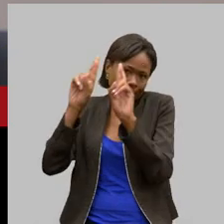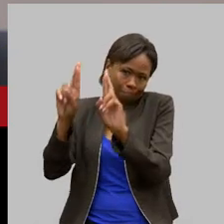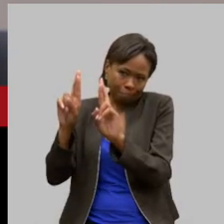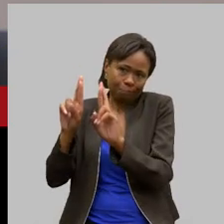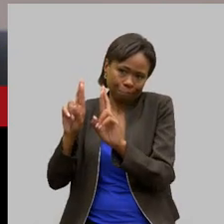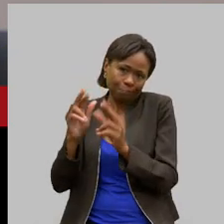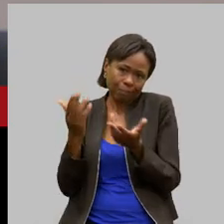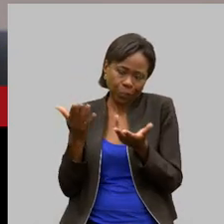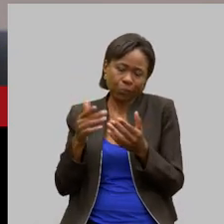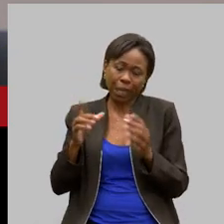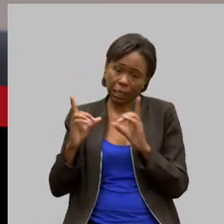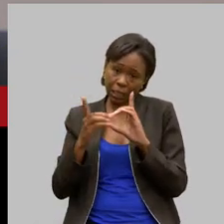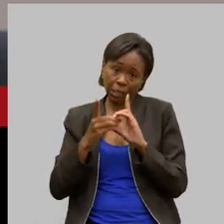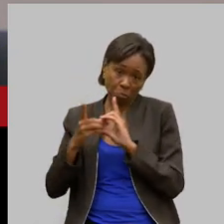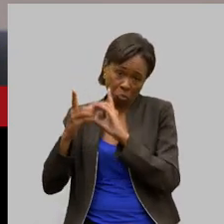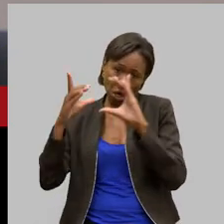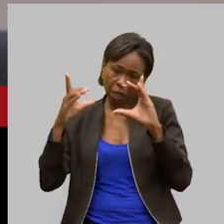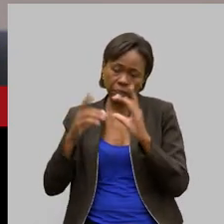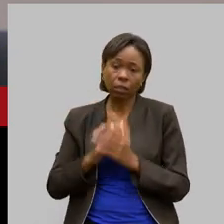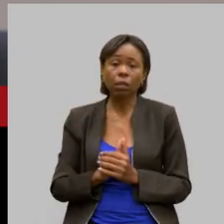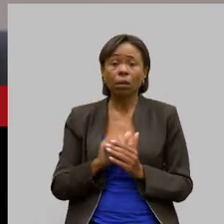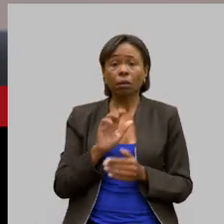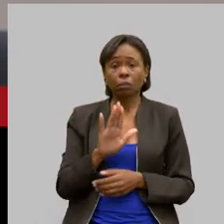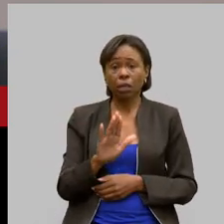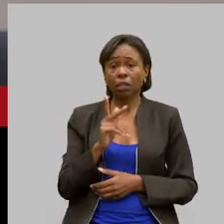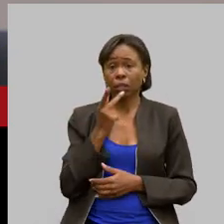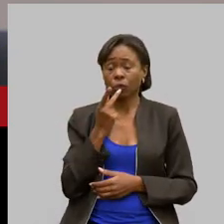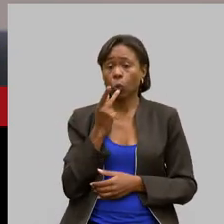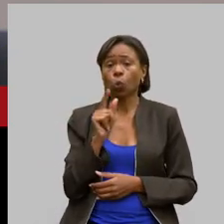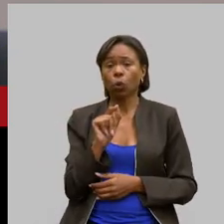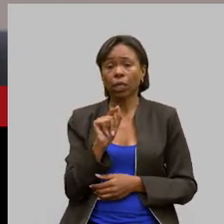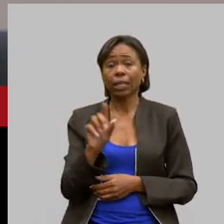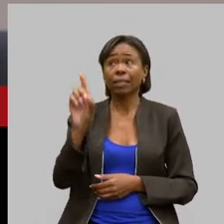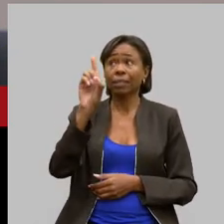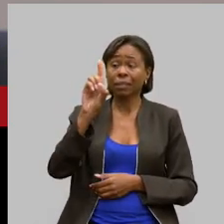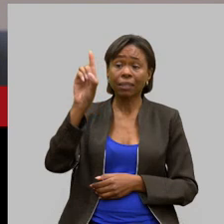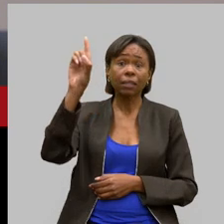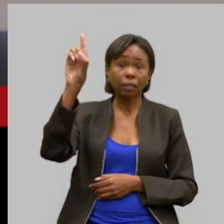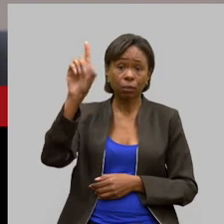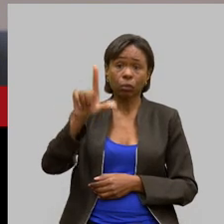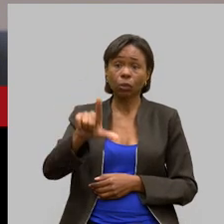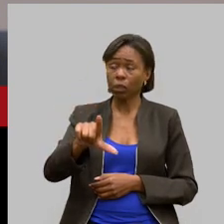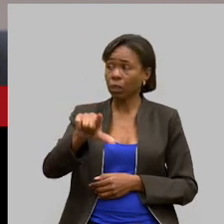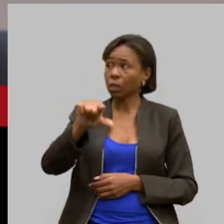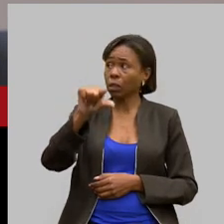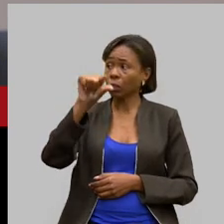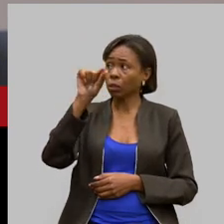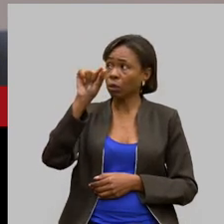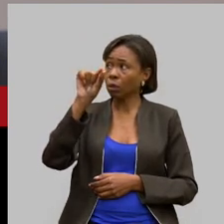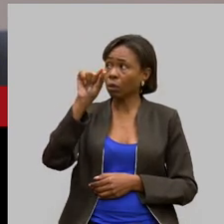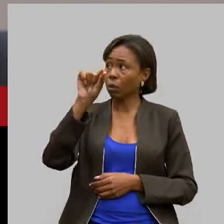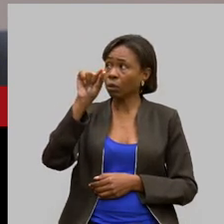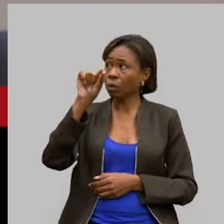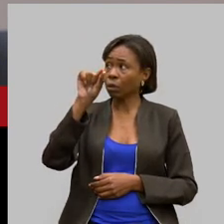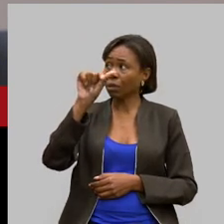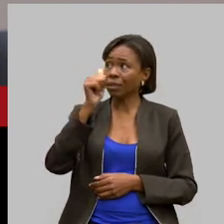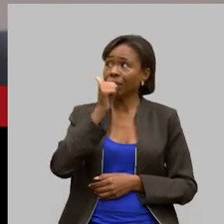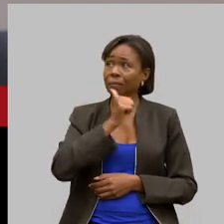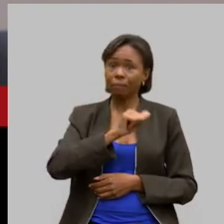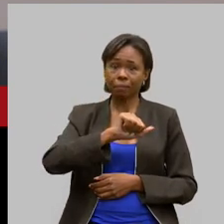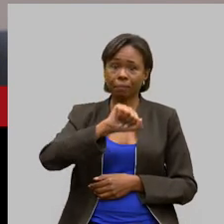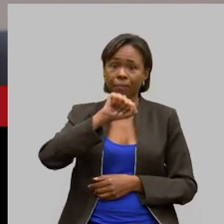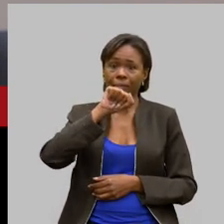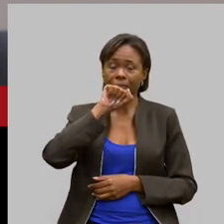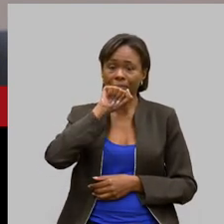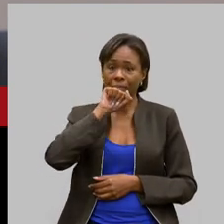então eu quero falar que Deus eh escolhe sim as mães seja ela de Qualquer